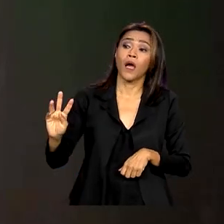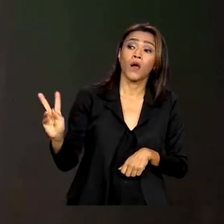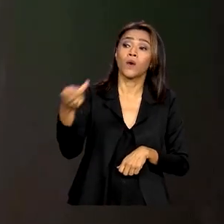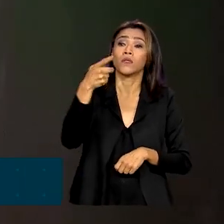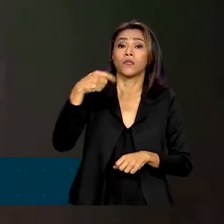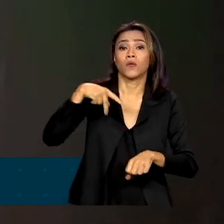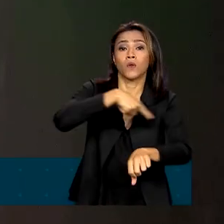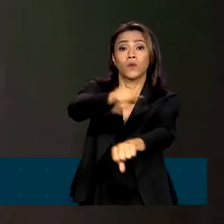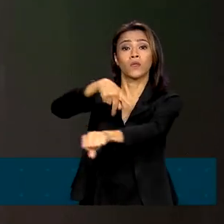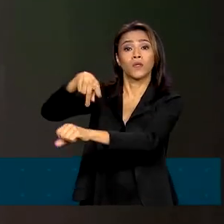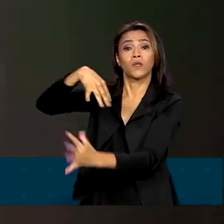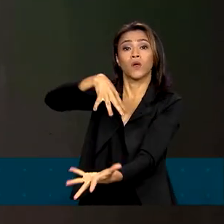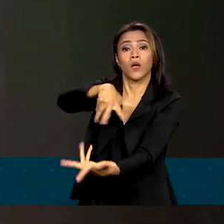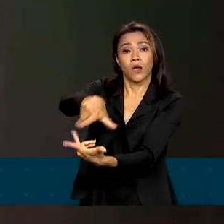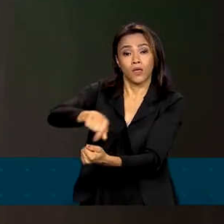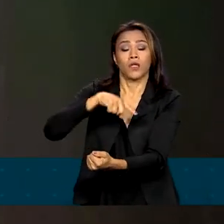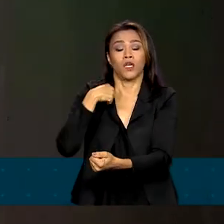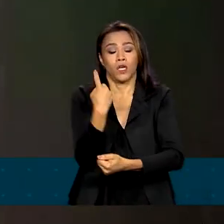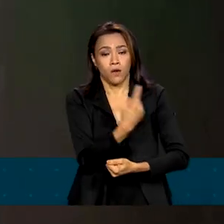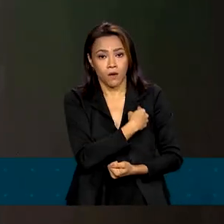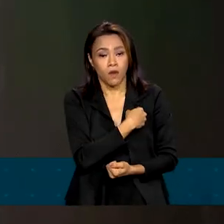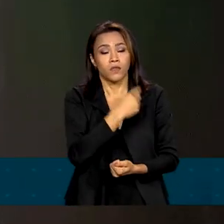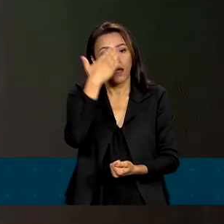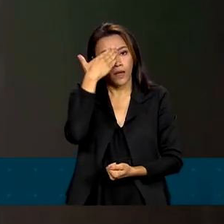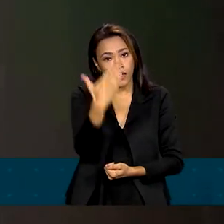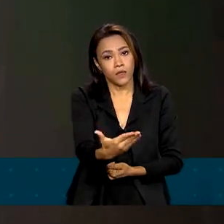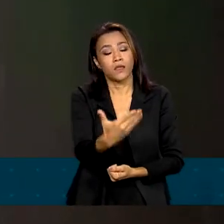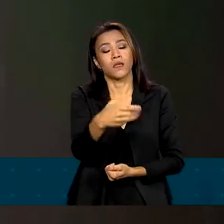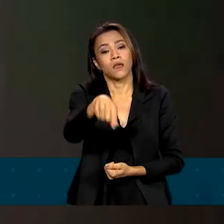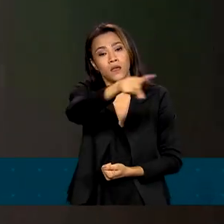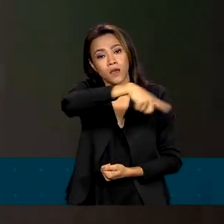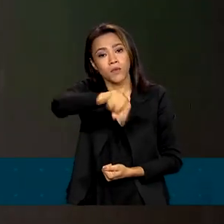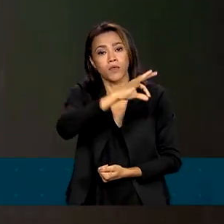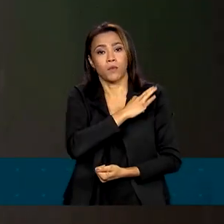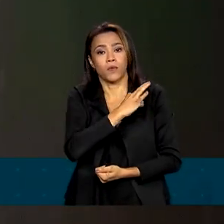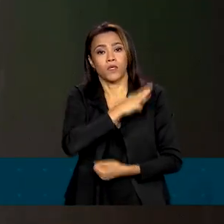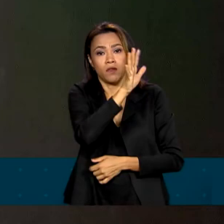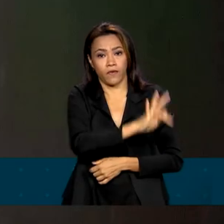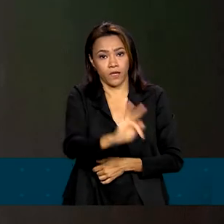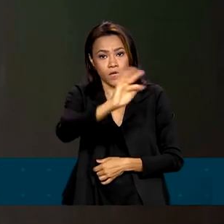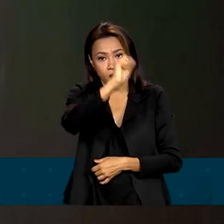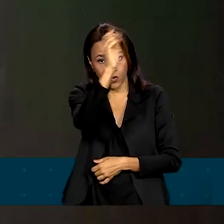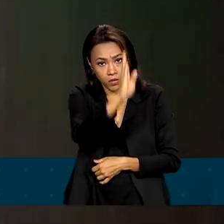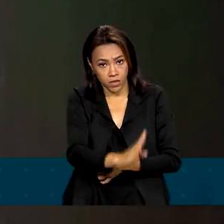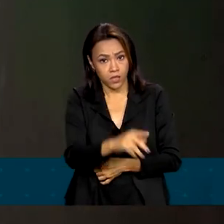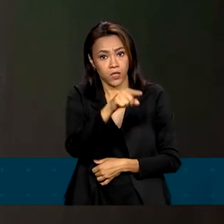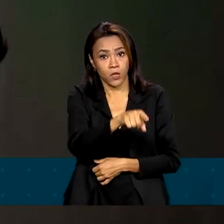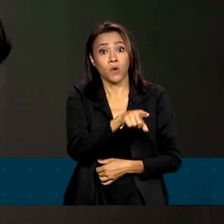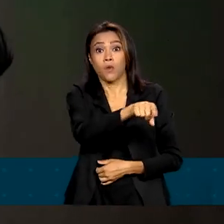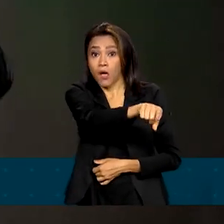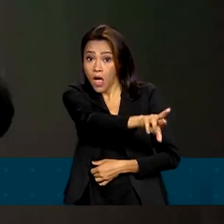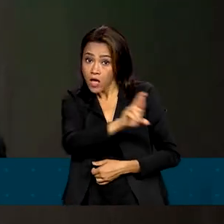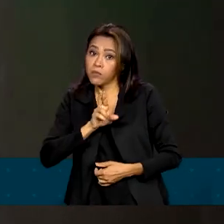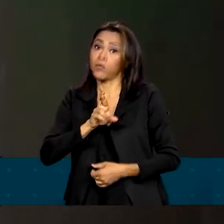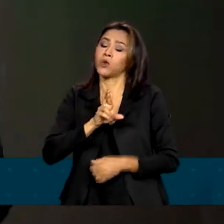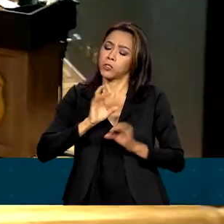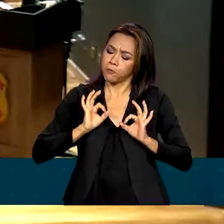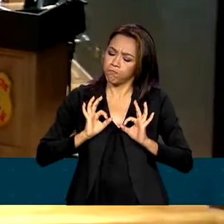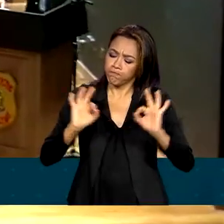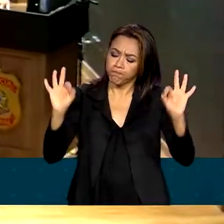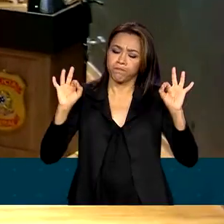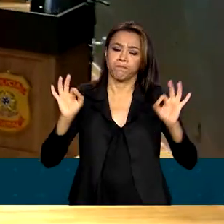nós devemos e agradecemos também à Polícia Federal brasileira por essa resposta